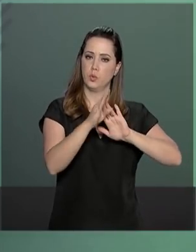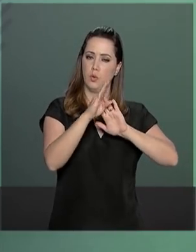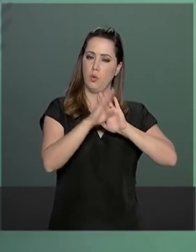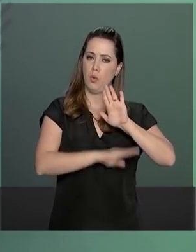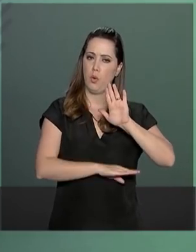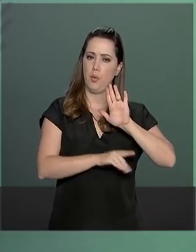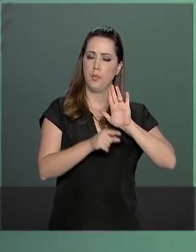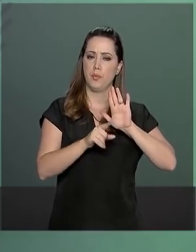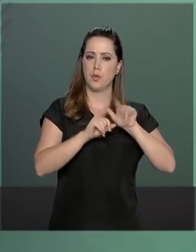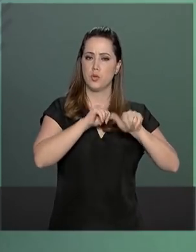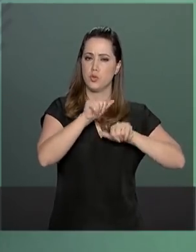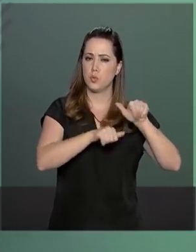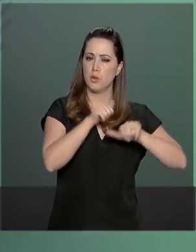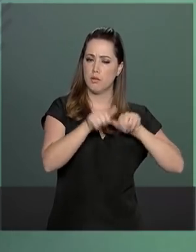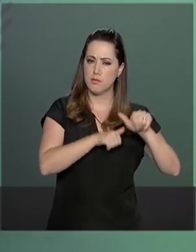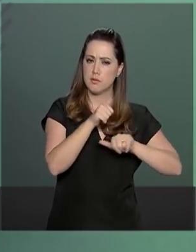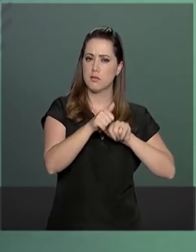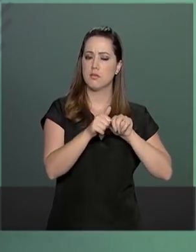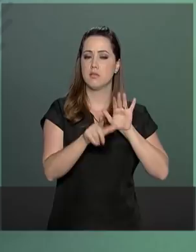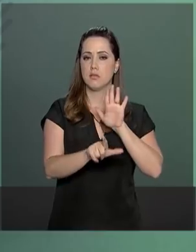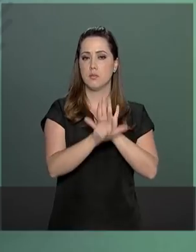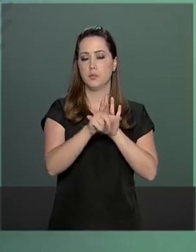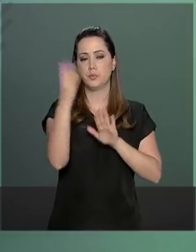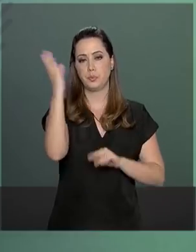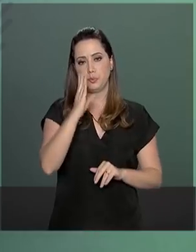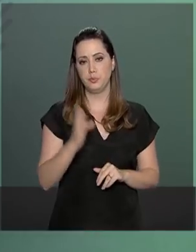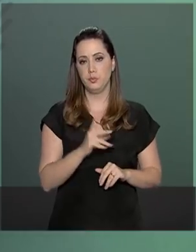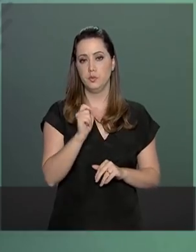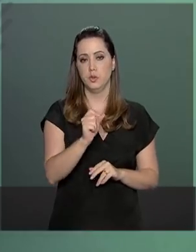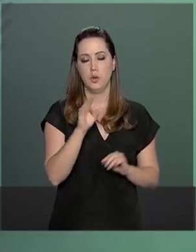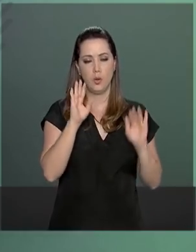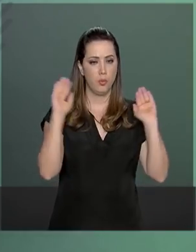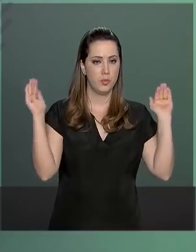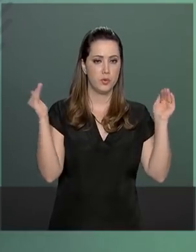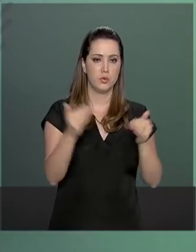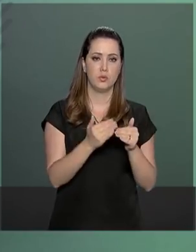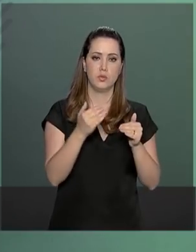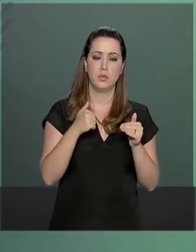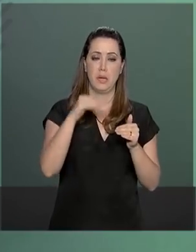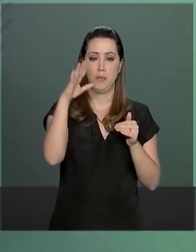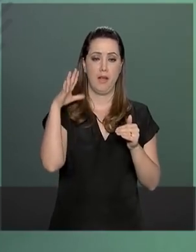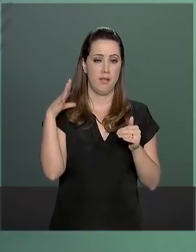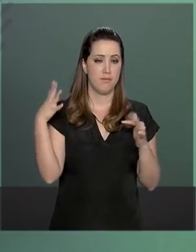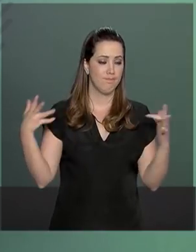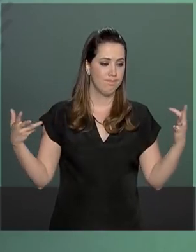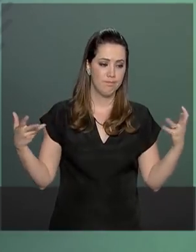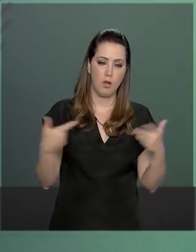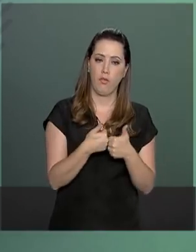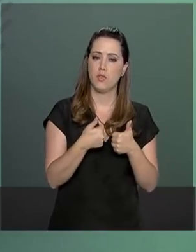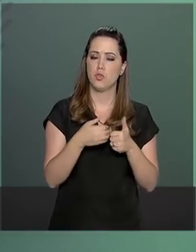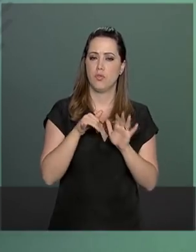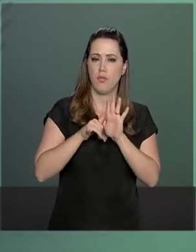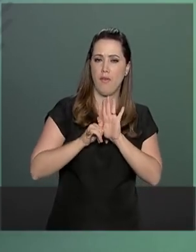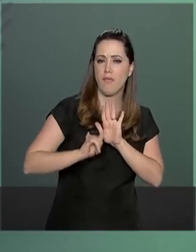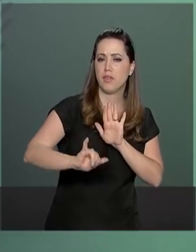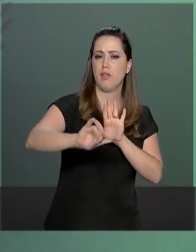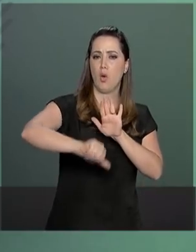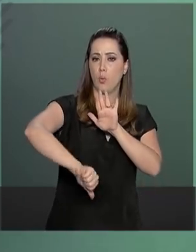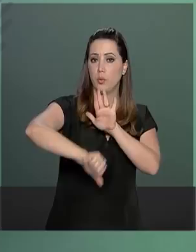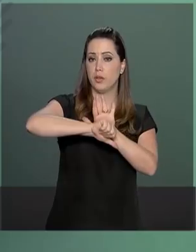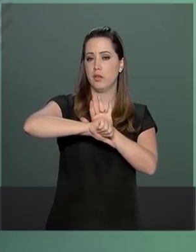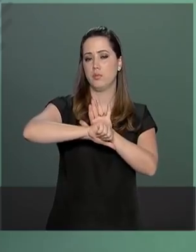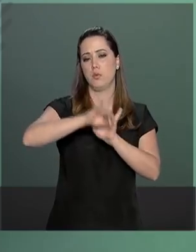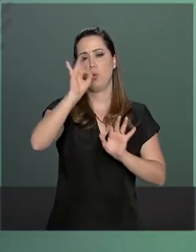conjunto de alterações na legislação brasileira que visa tornar mais efetivo o combate ao crime